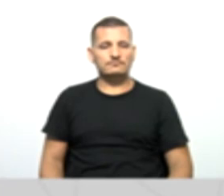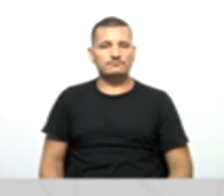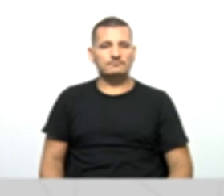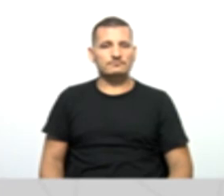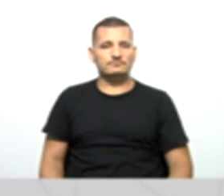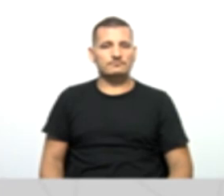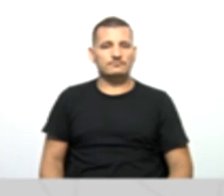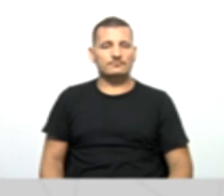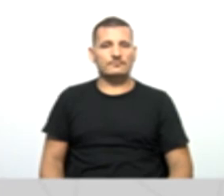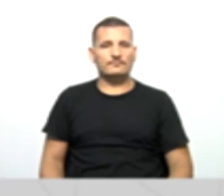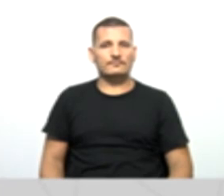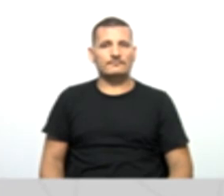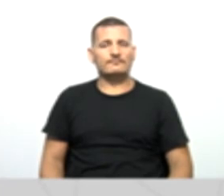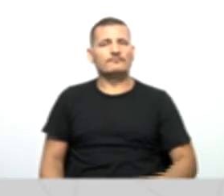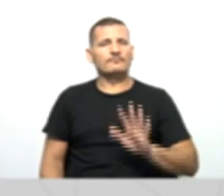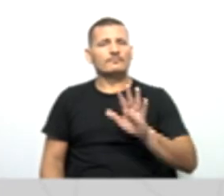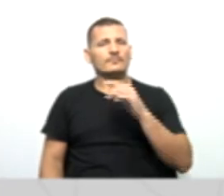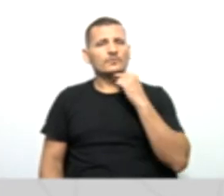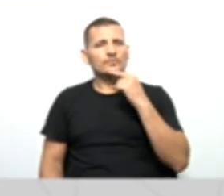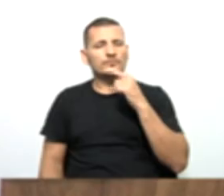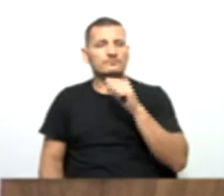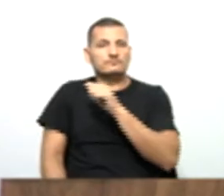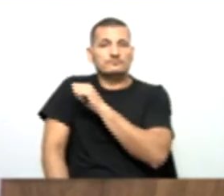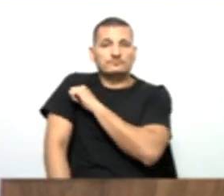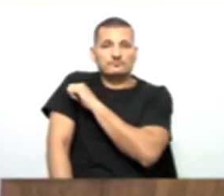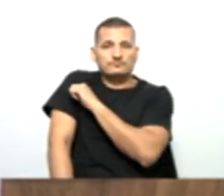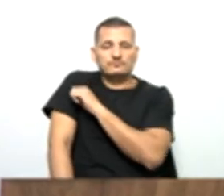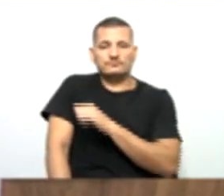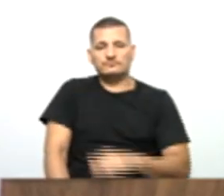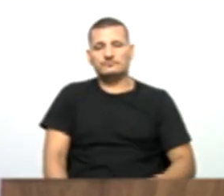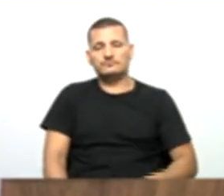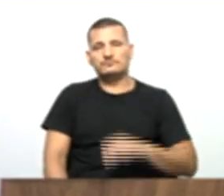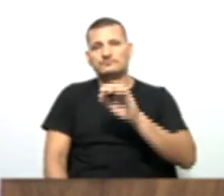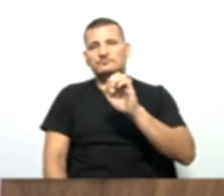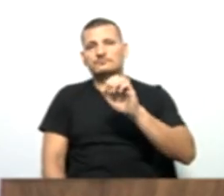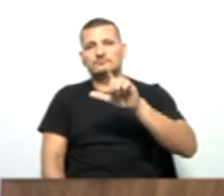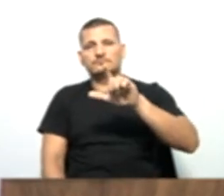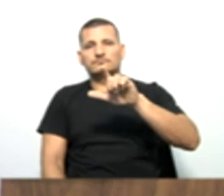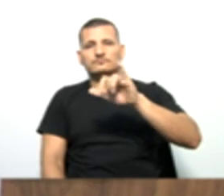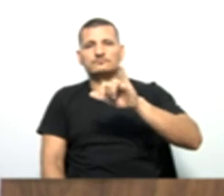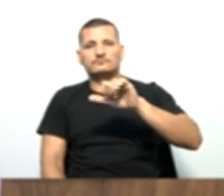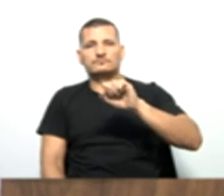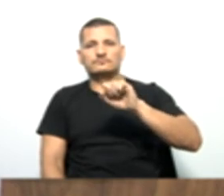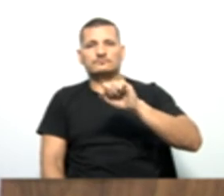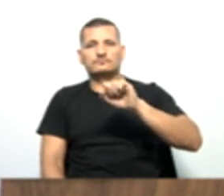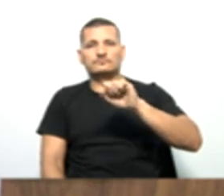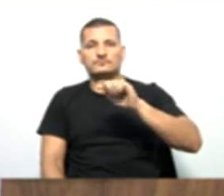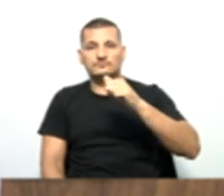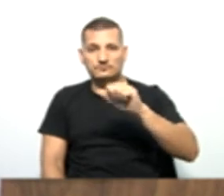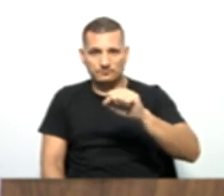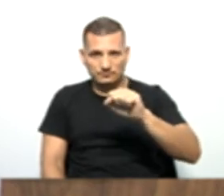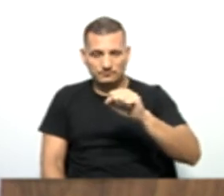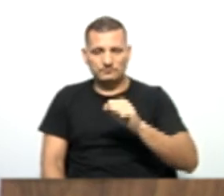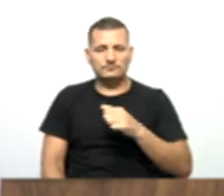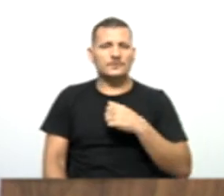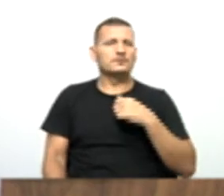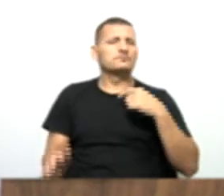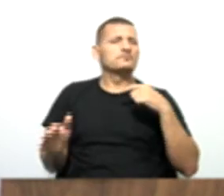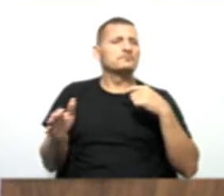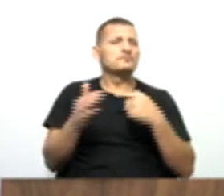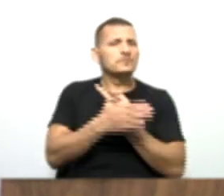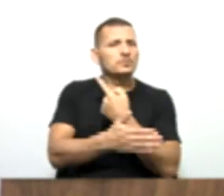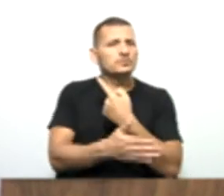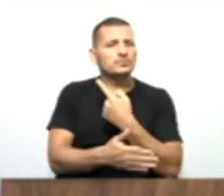só para tirar uma dúvida aqui do aluno Elias, né? O aluno Elias, ele pergunta assim: eu gostaria de saber